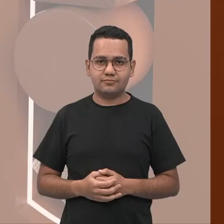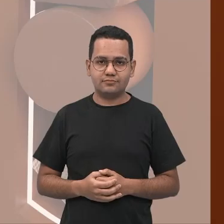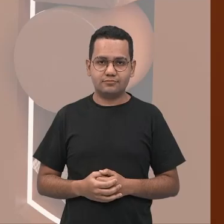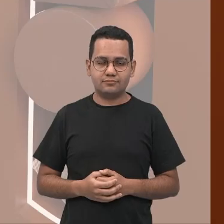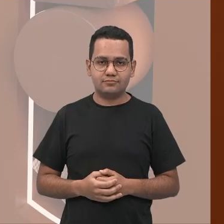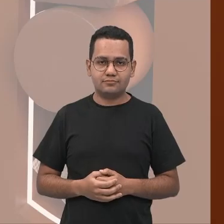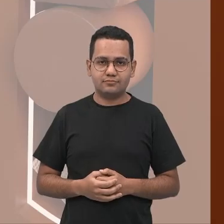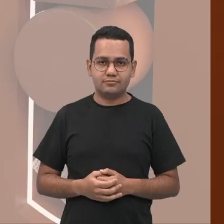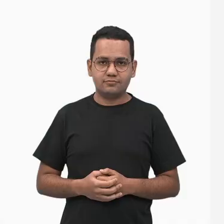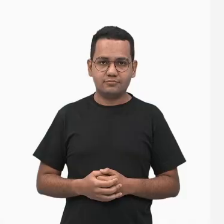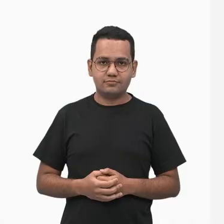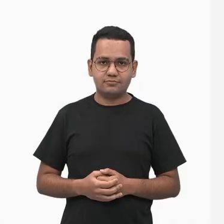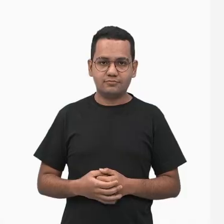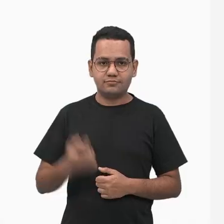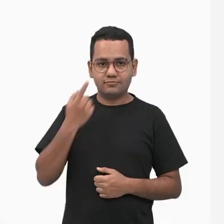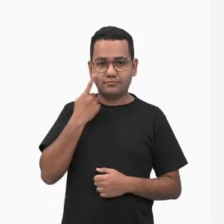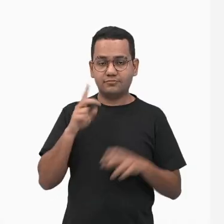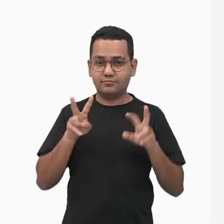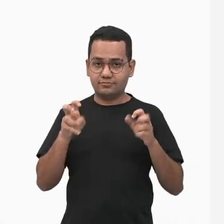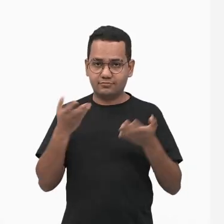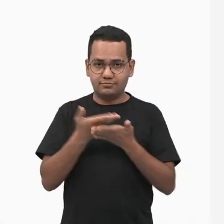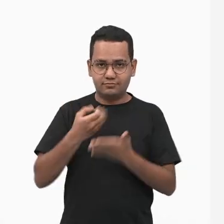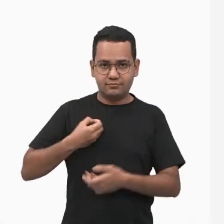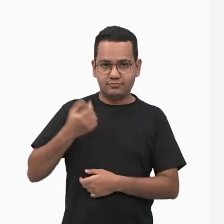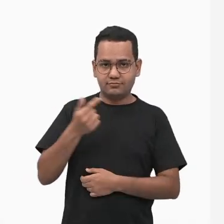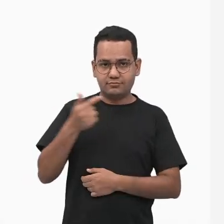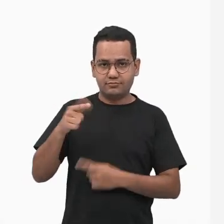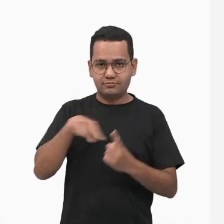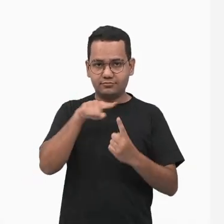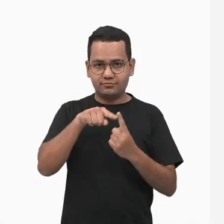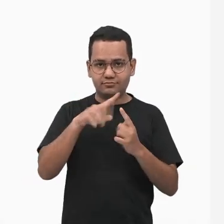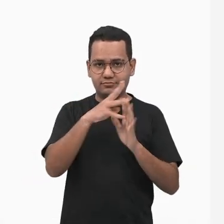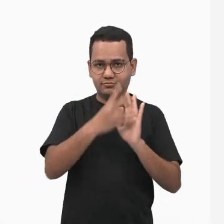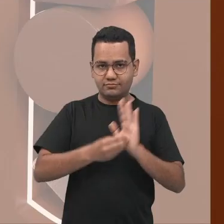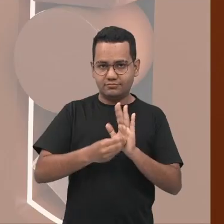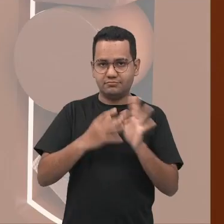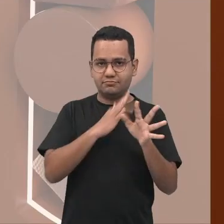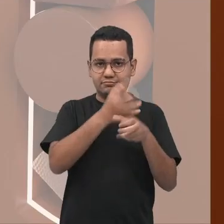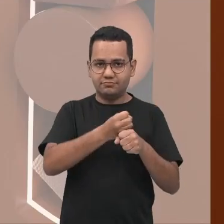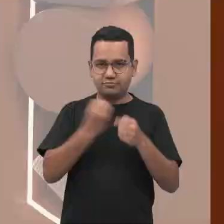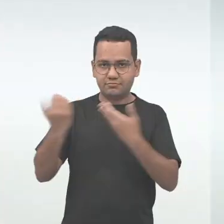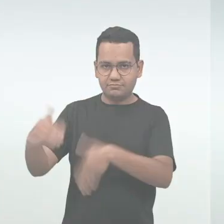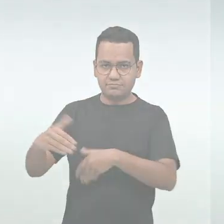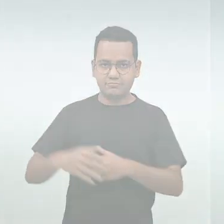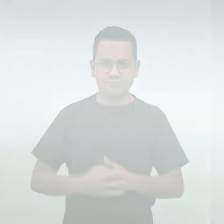Vamos então para a nossa aula 22, que é a aula de revisão e avaliação.